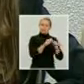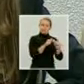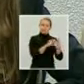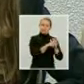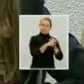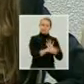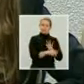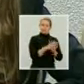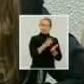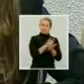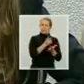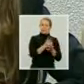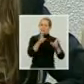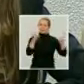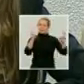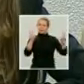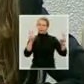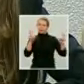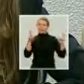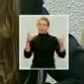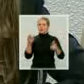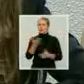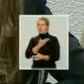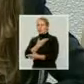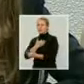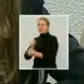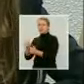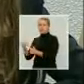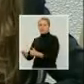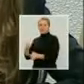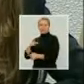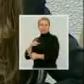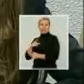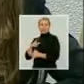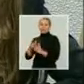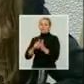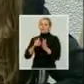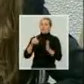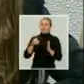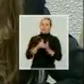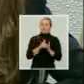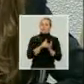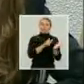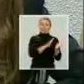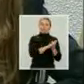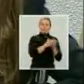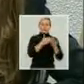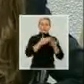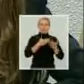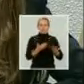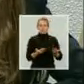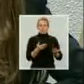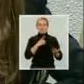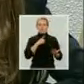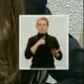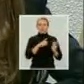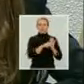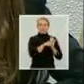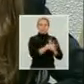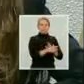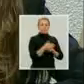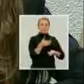título que o seu colega tem. Isso quer dizer que todas as mídias de todos os livros são de acesso dos CAPs.